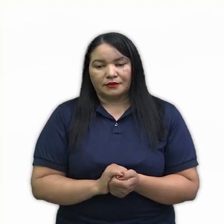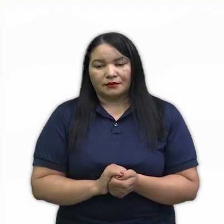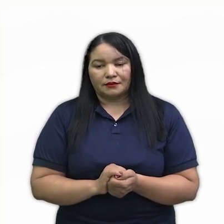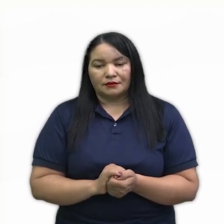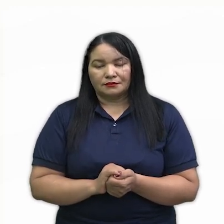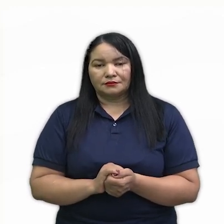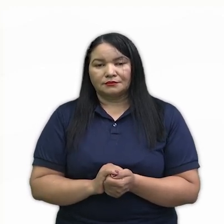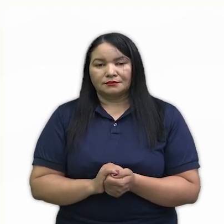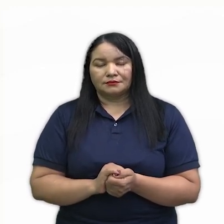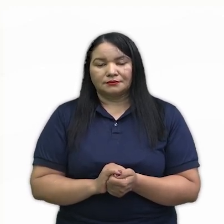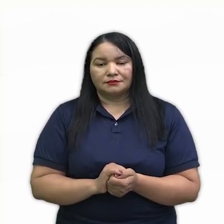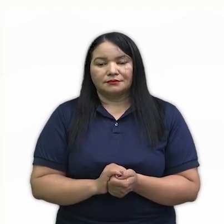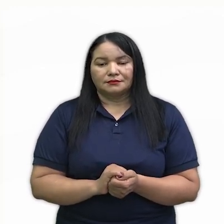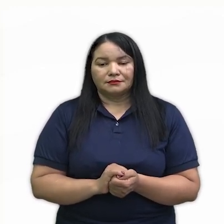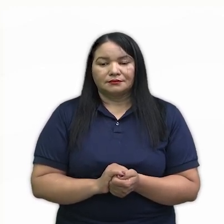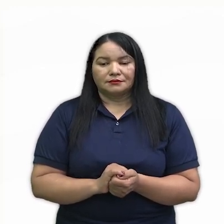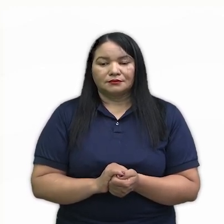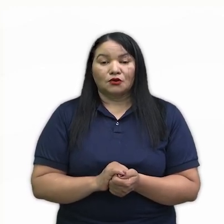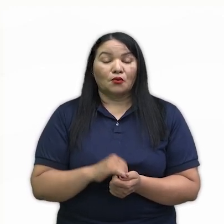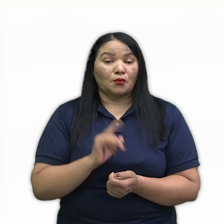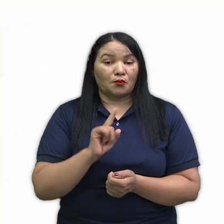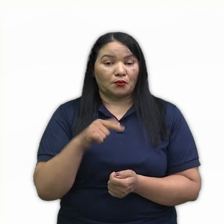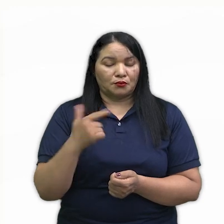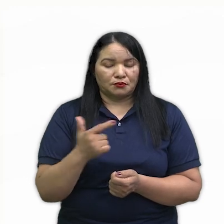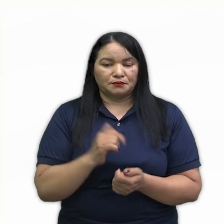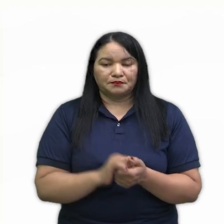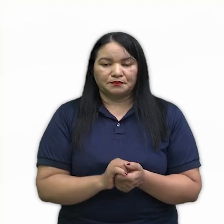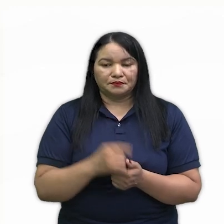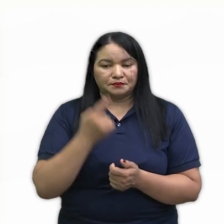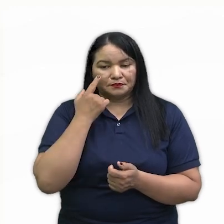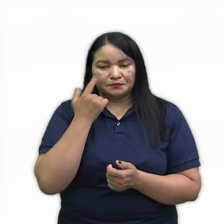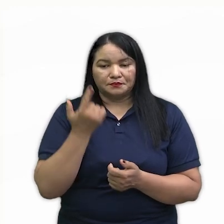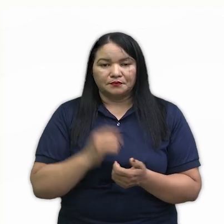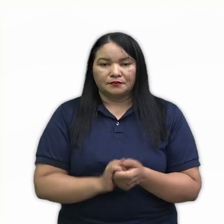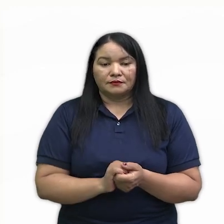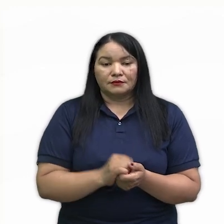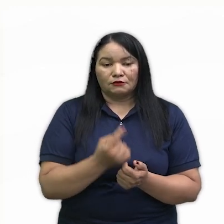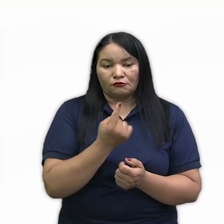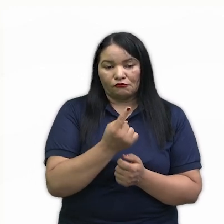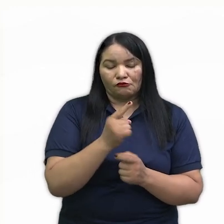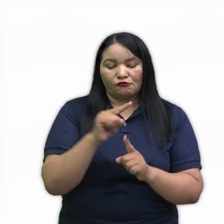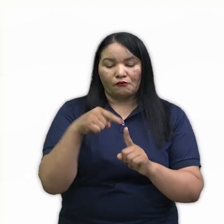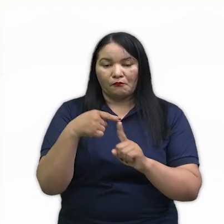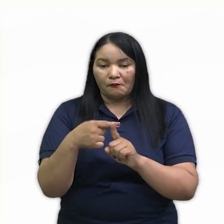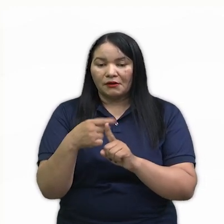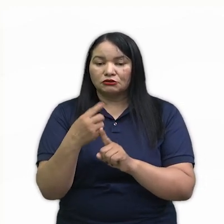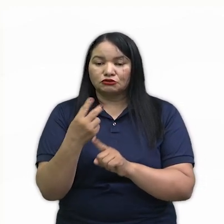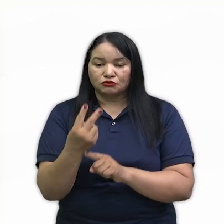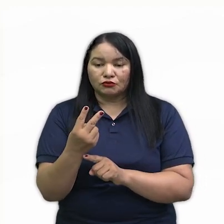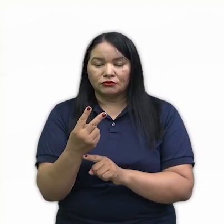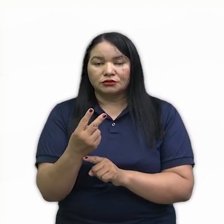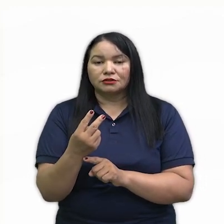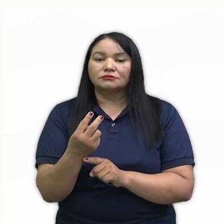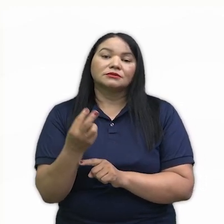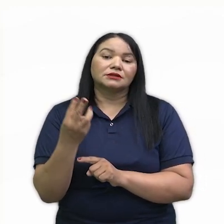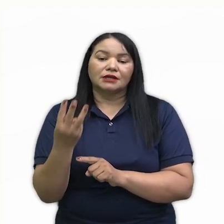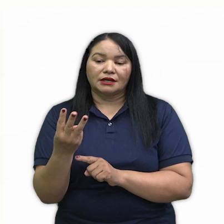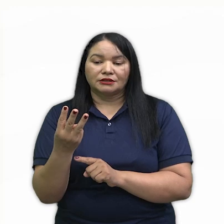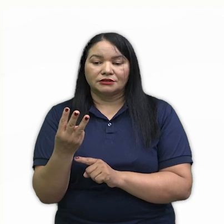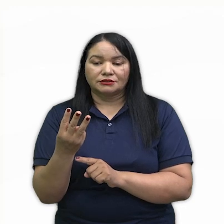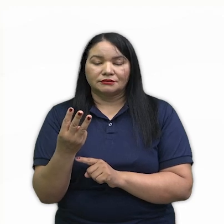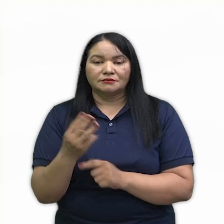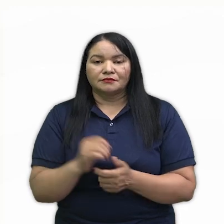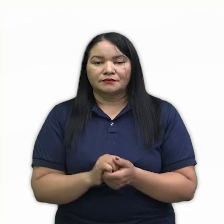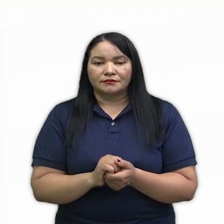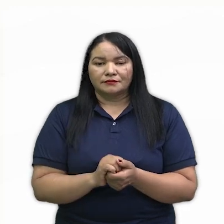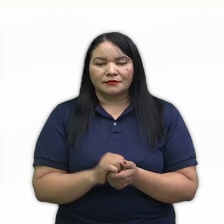Perfeito? Agora vamos somar 1 mais 2, 3. Estão percebendo?